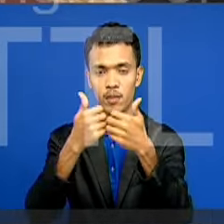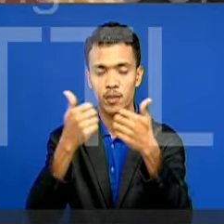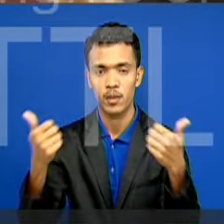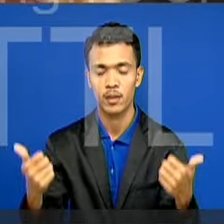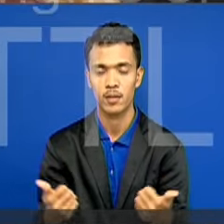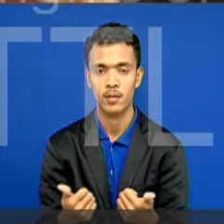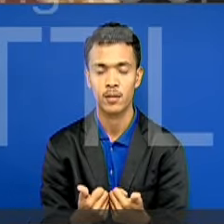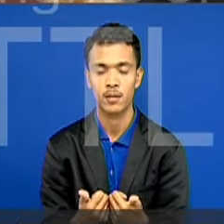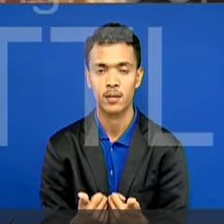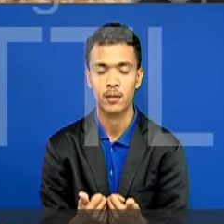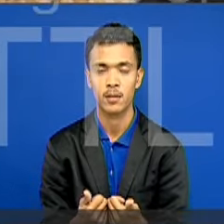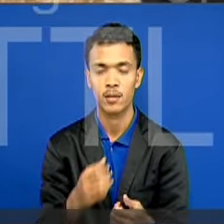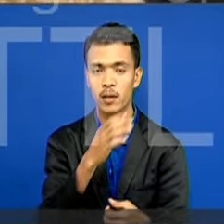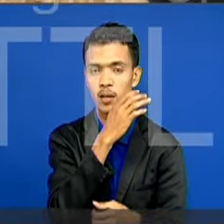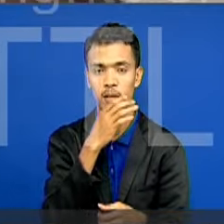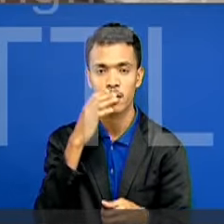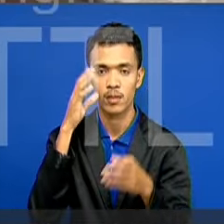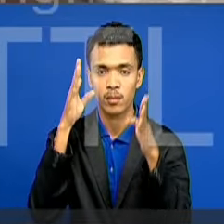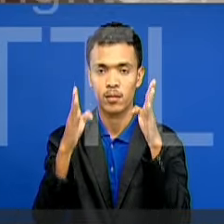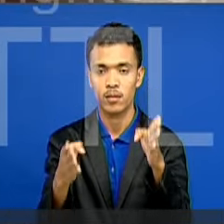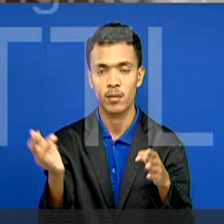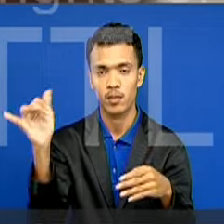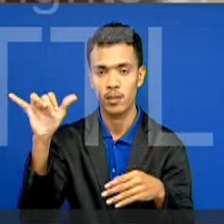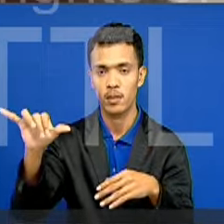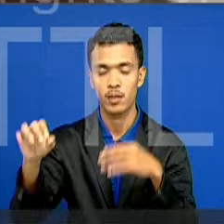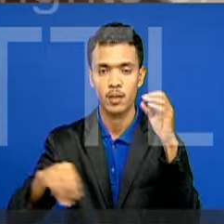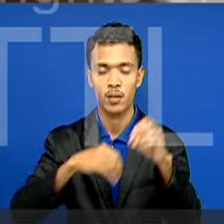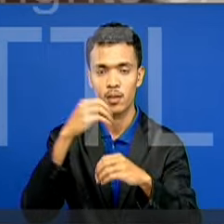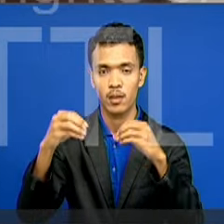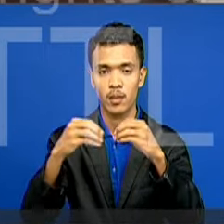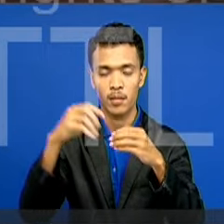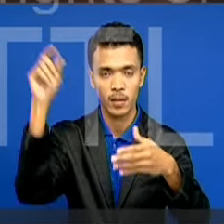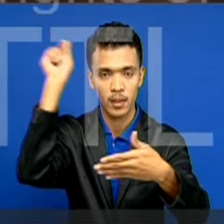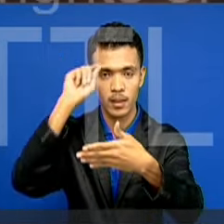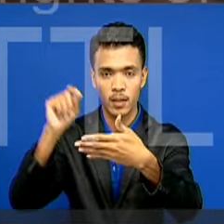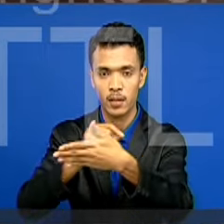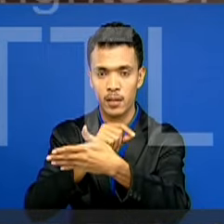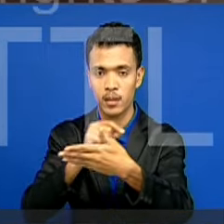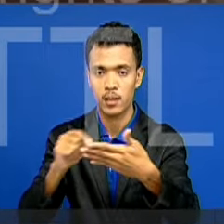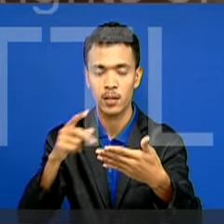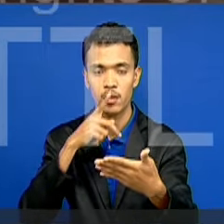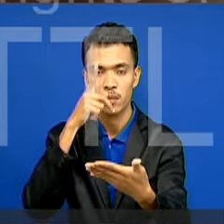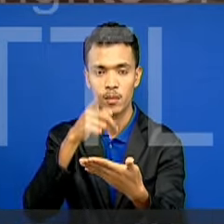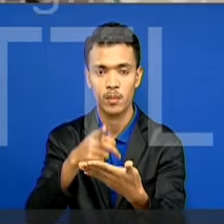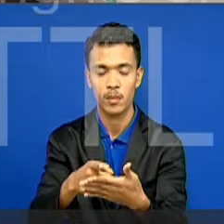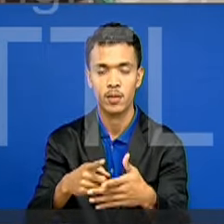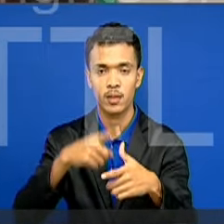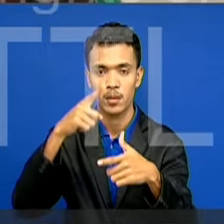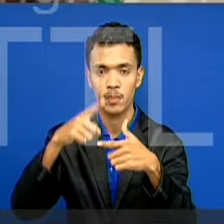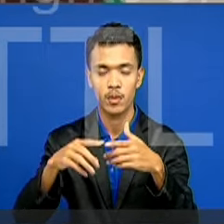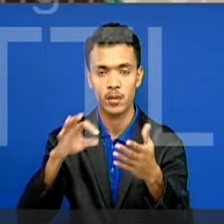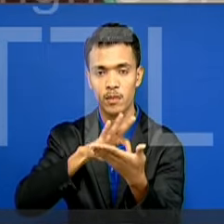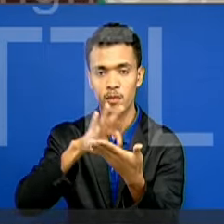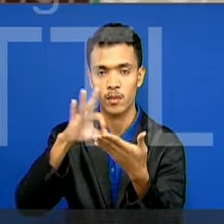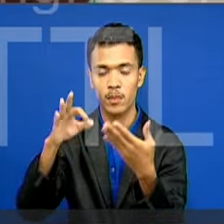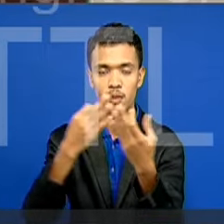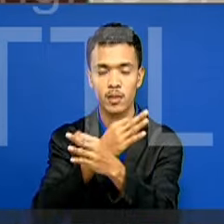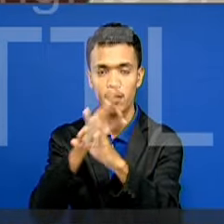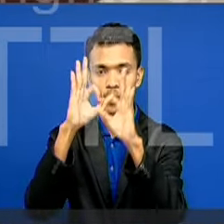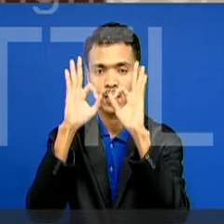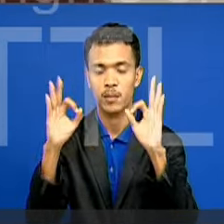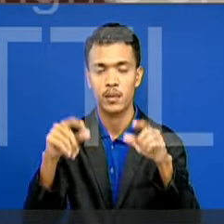Fini Agricultor Sira, Conaba Belehakere proposta. Além de né, a foi informação né remata, equipa